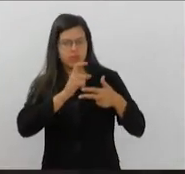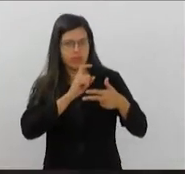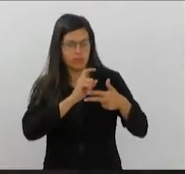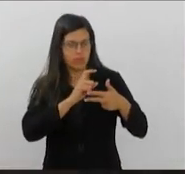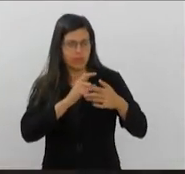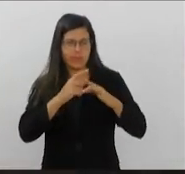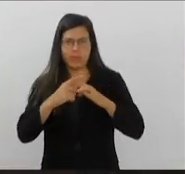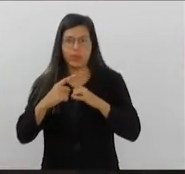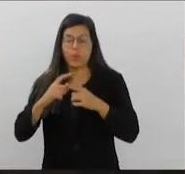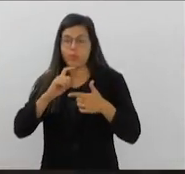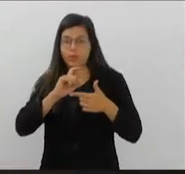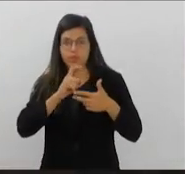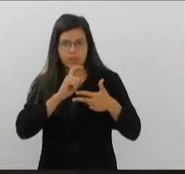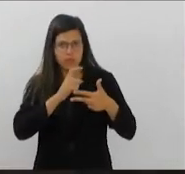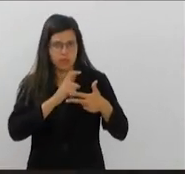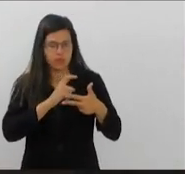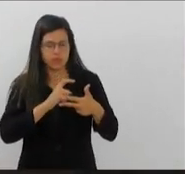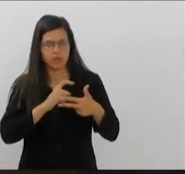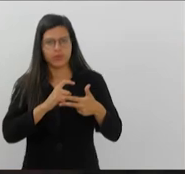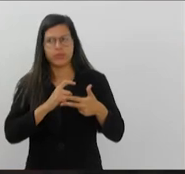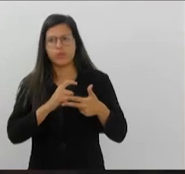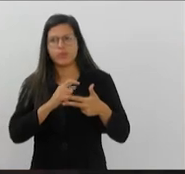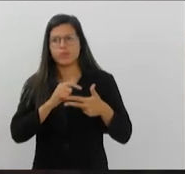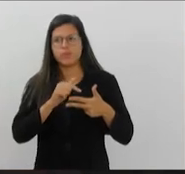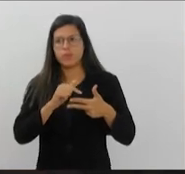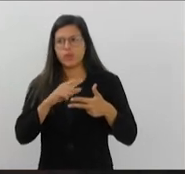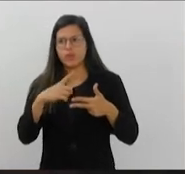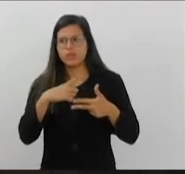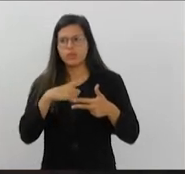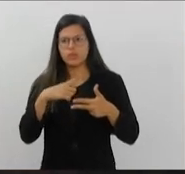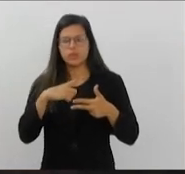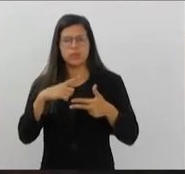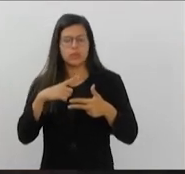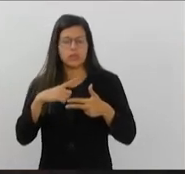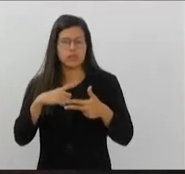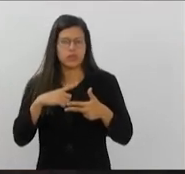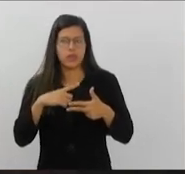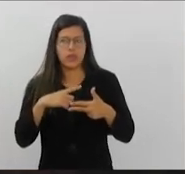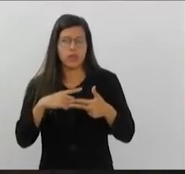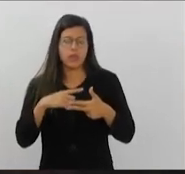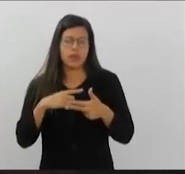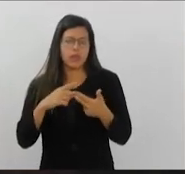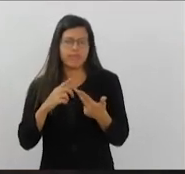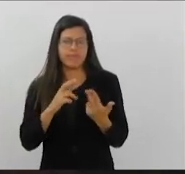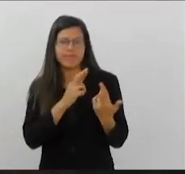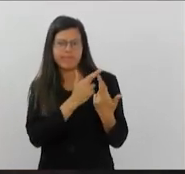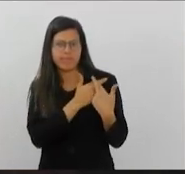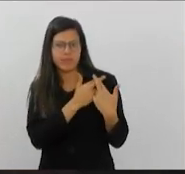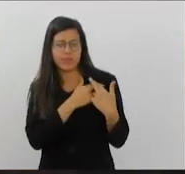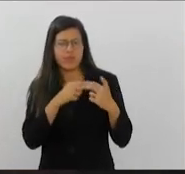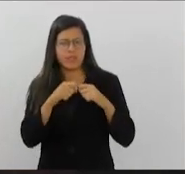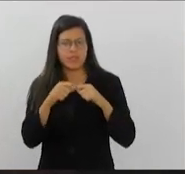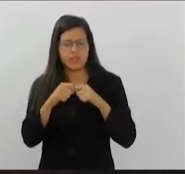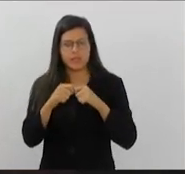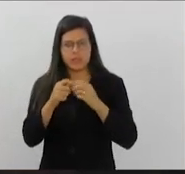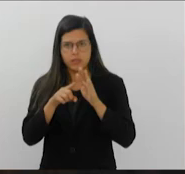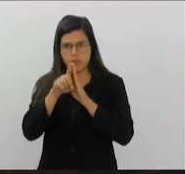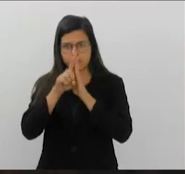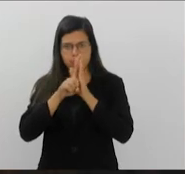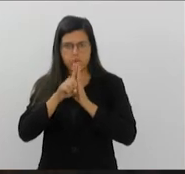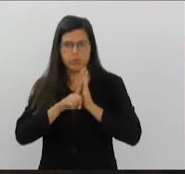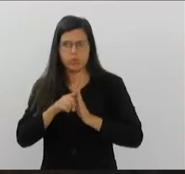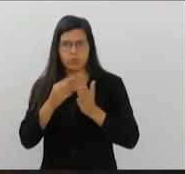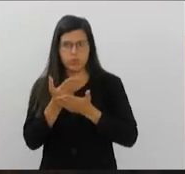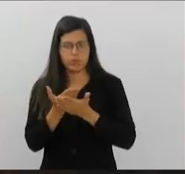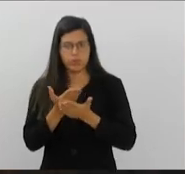Porque o Poder Executivo é quem tem as condições de fazer esse estudo e quem tem a